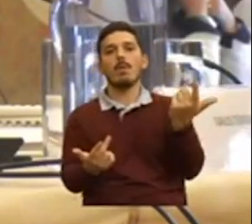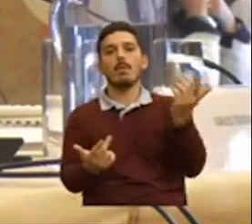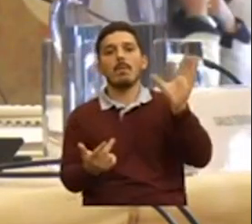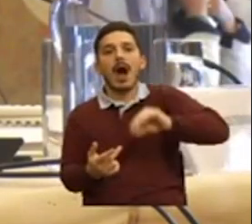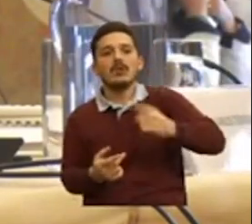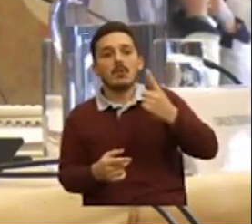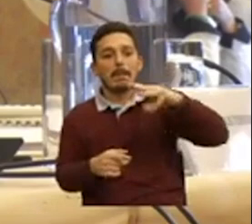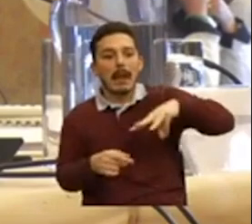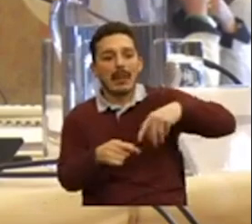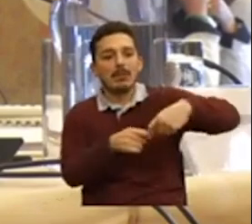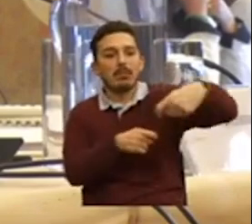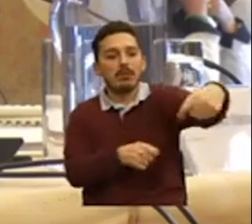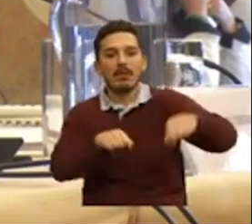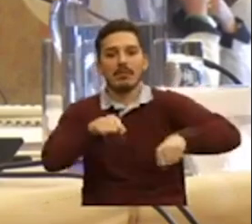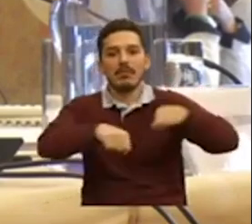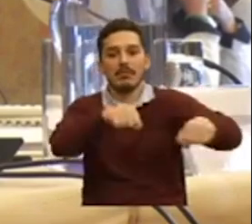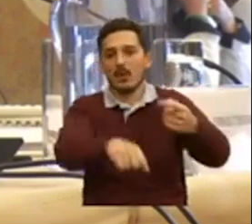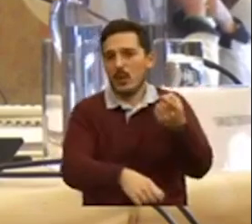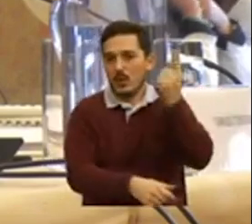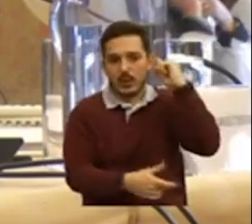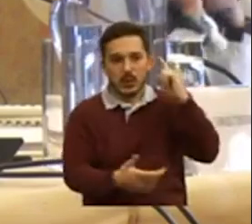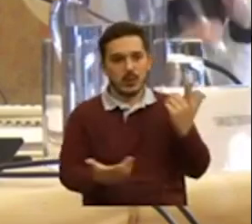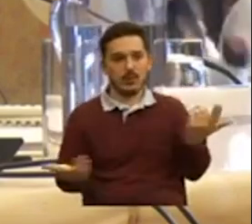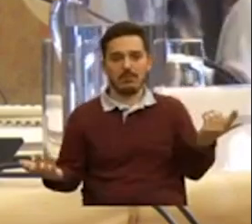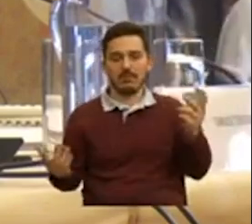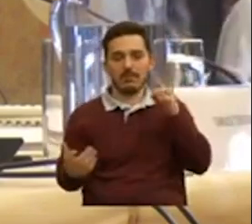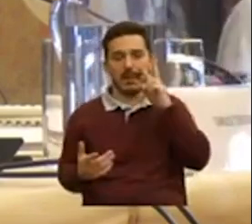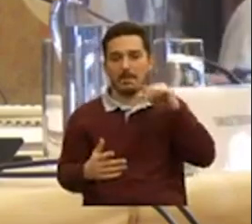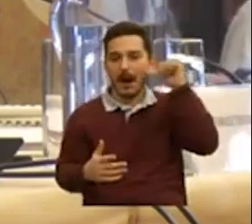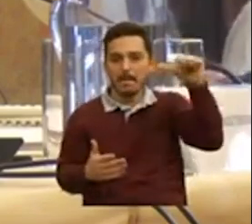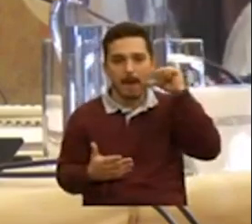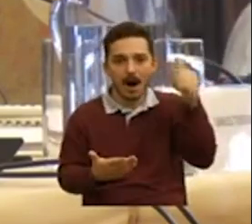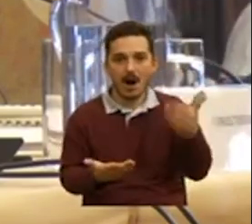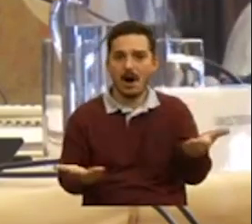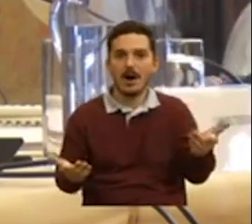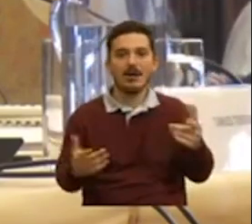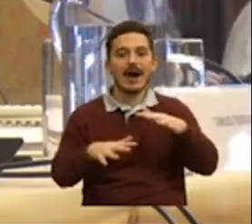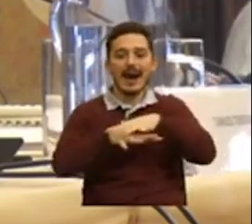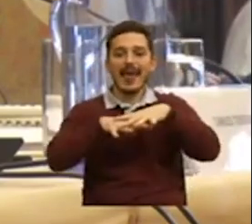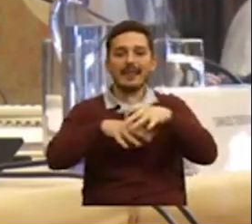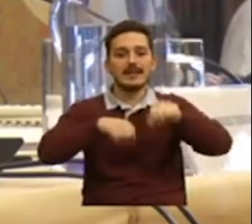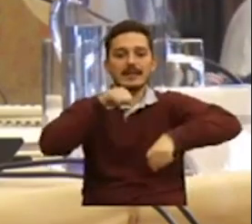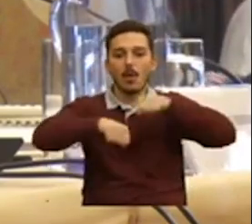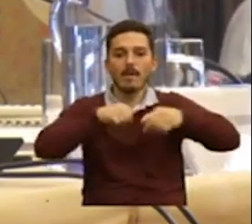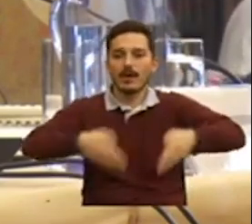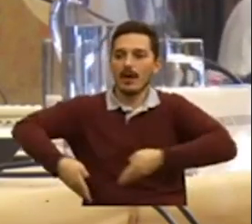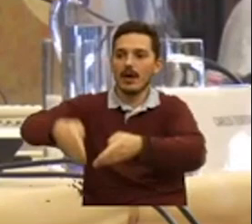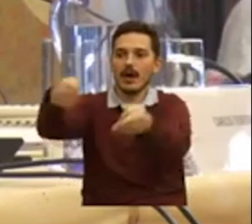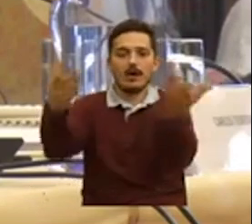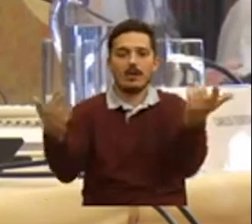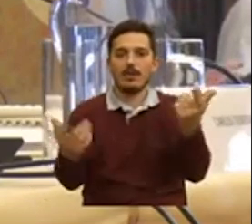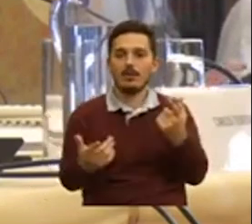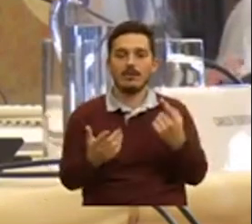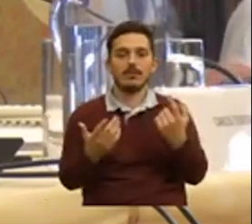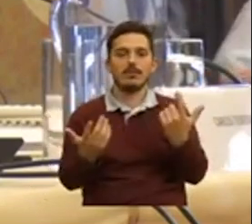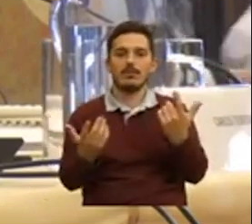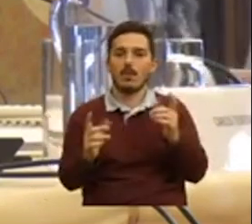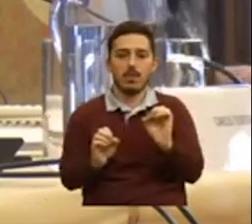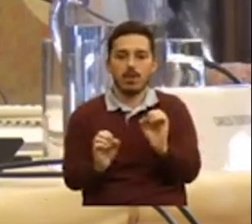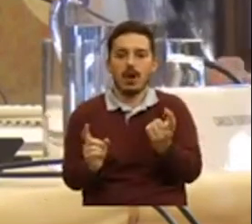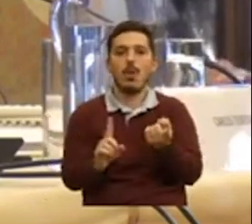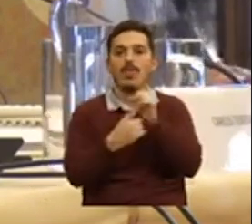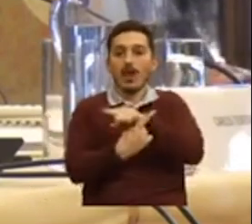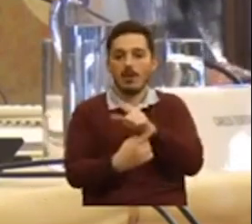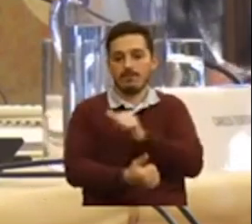um metro de ciclovia. A rede de ciclovias da cidade não está a receber o investimento nem a atenção necessária. Pelo